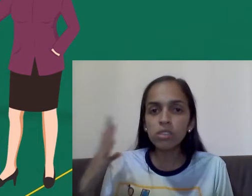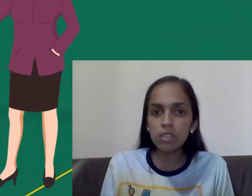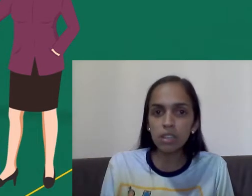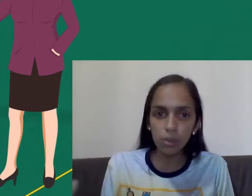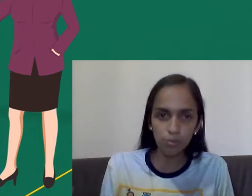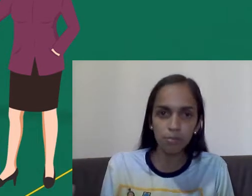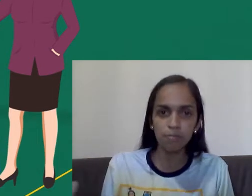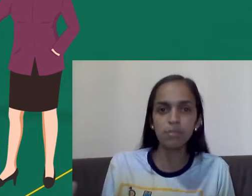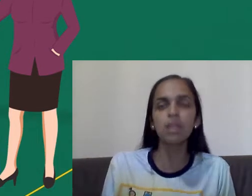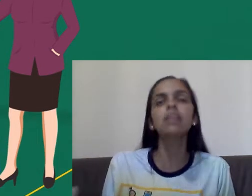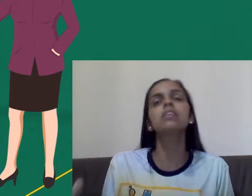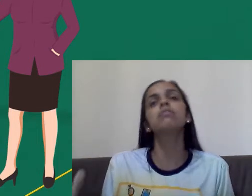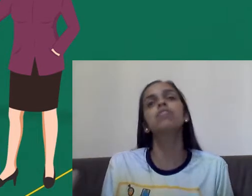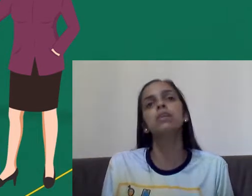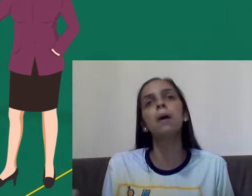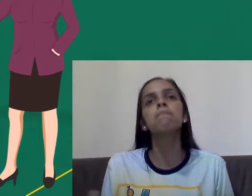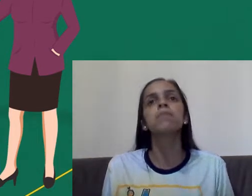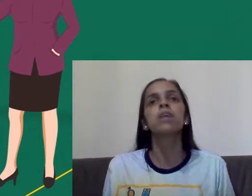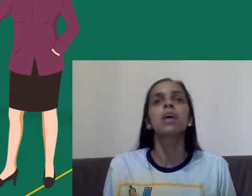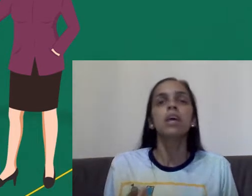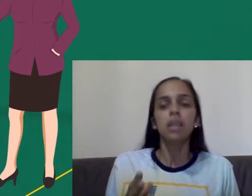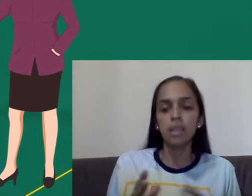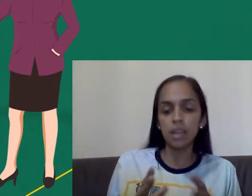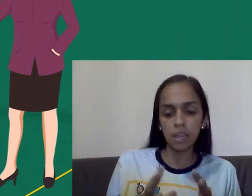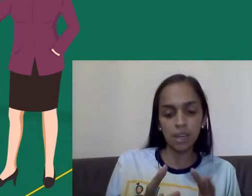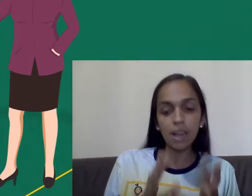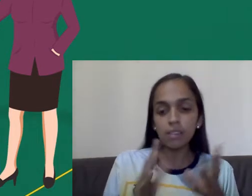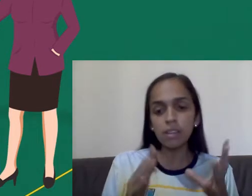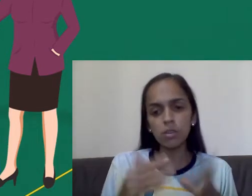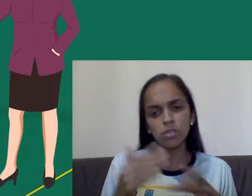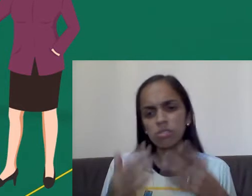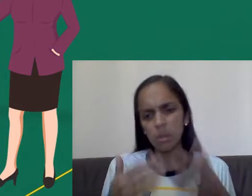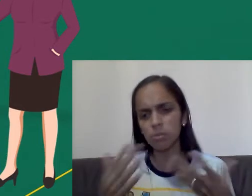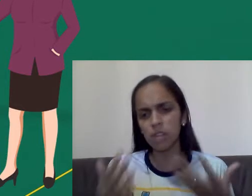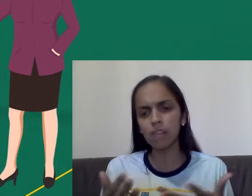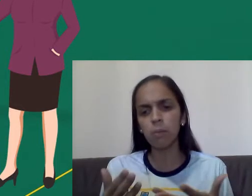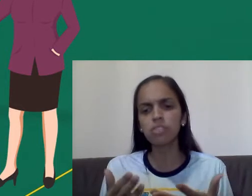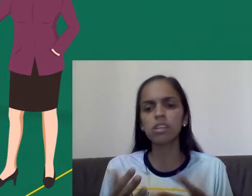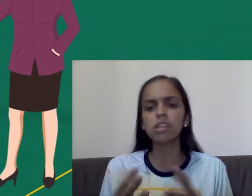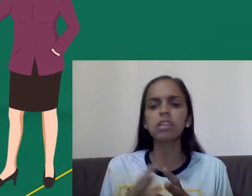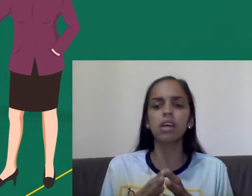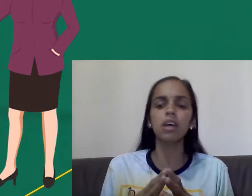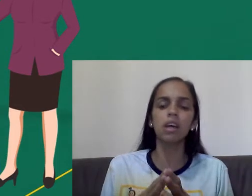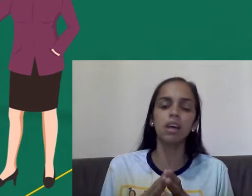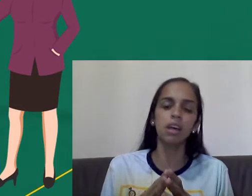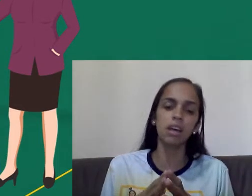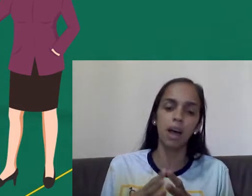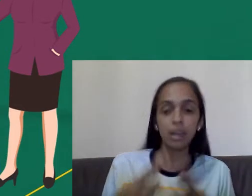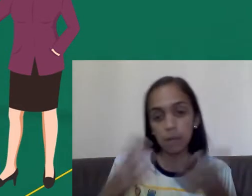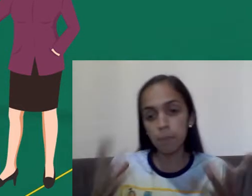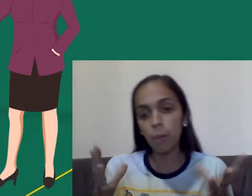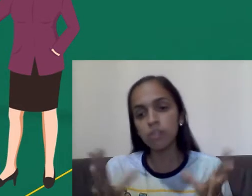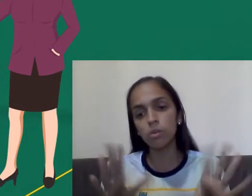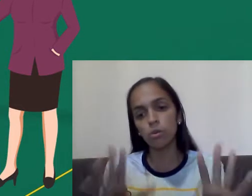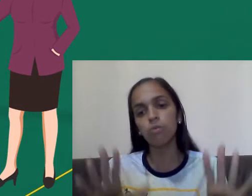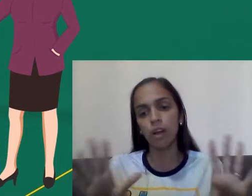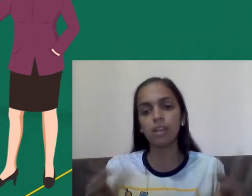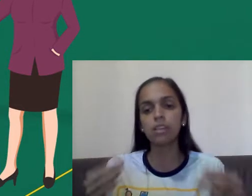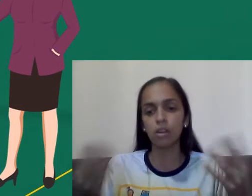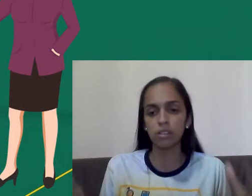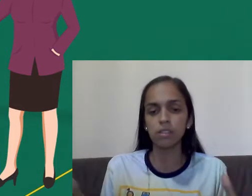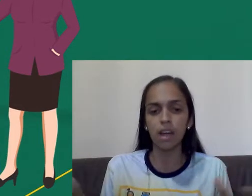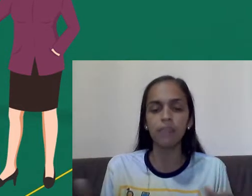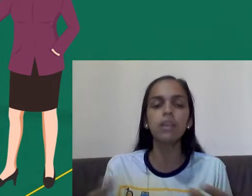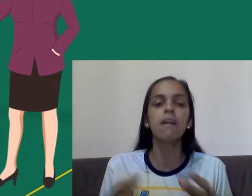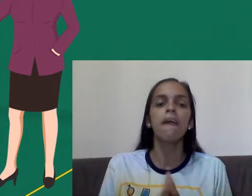mínima condição, né, de vida. E graças a Deus isso tem mudado bastante, né? Aqui, pelo menos eu falo